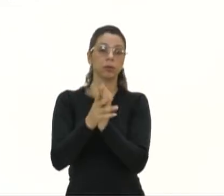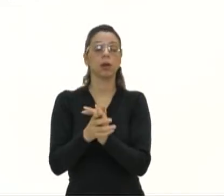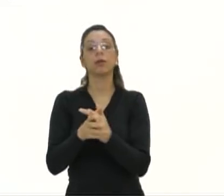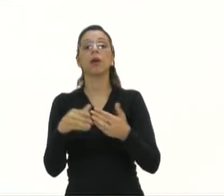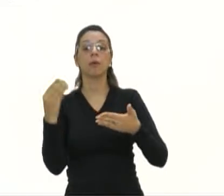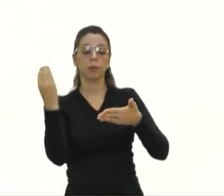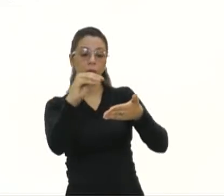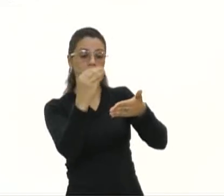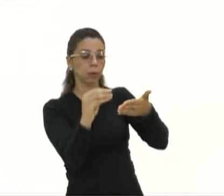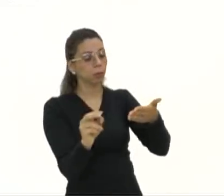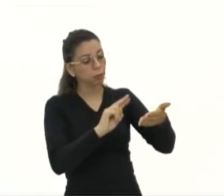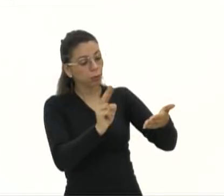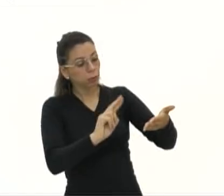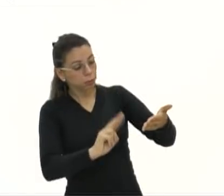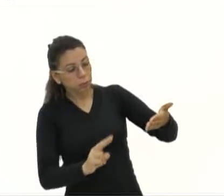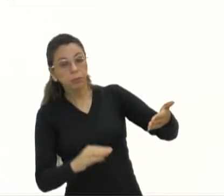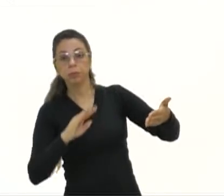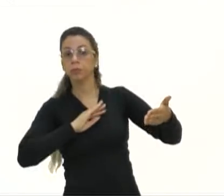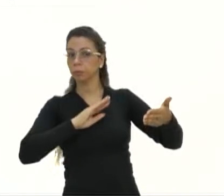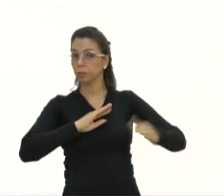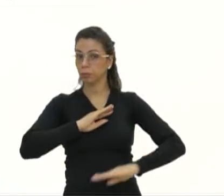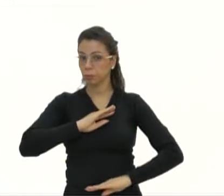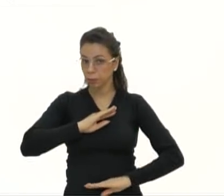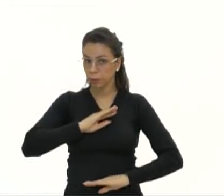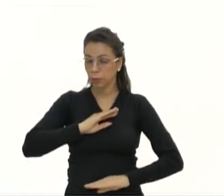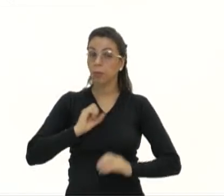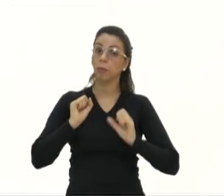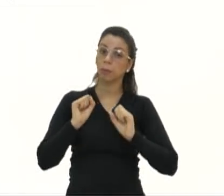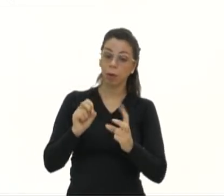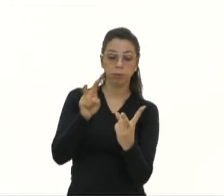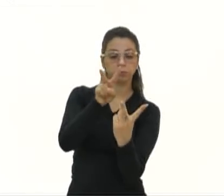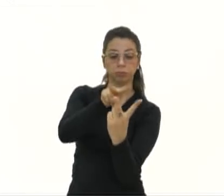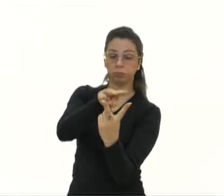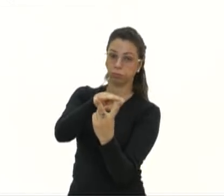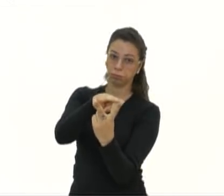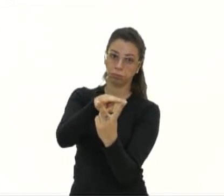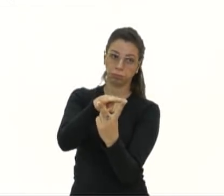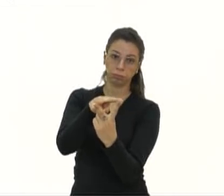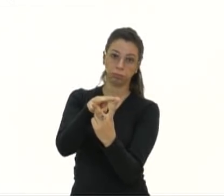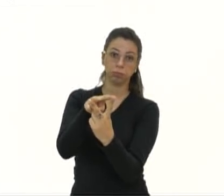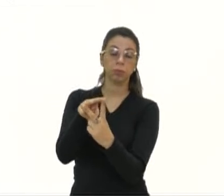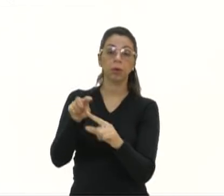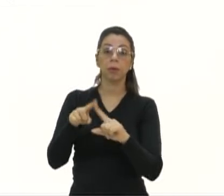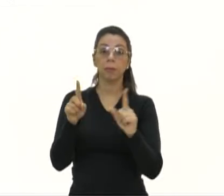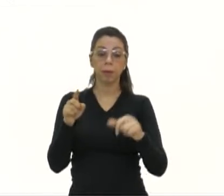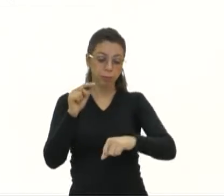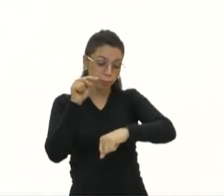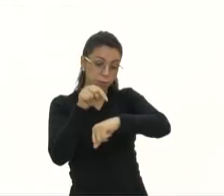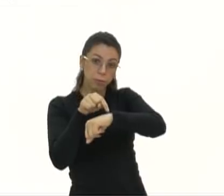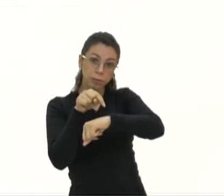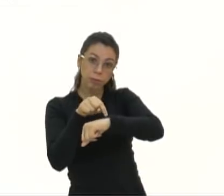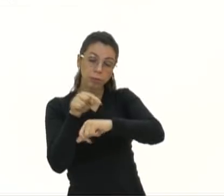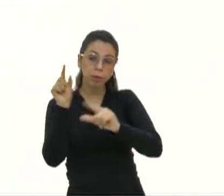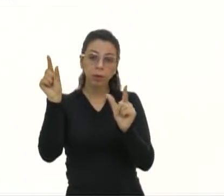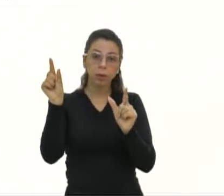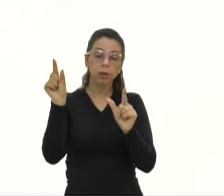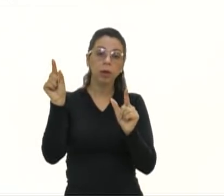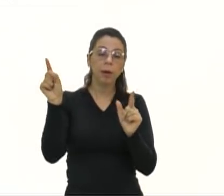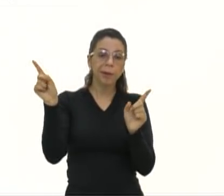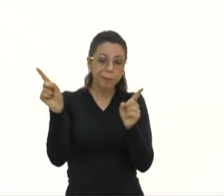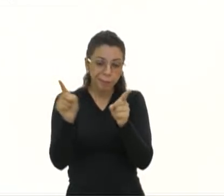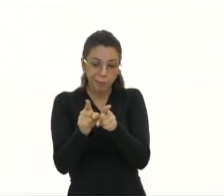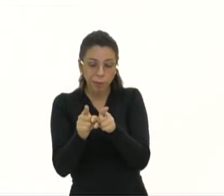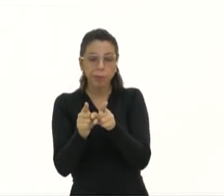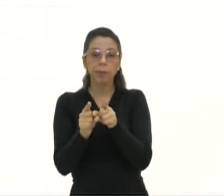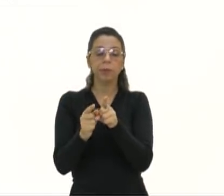tá certo o exercício também. Poderia ter feito de duas maneiras. Como o nosso tempo aqui é mais curto e eu não sei